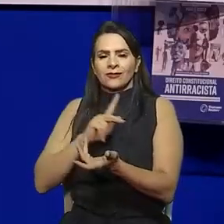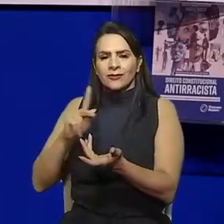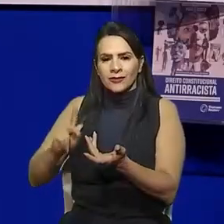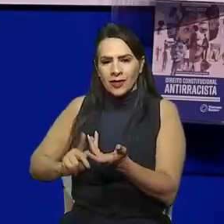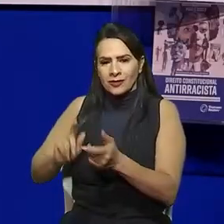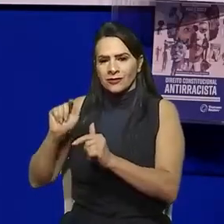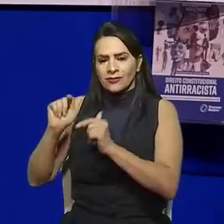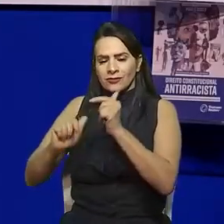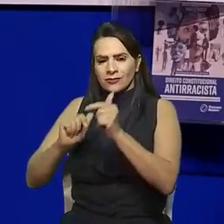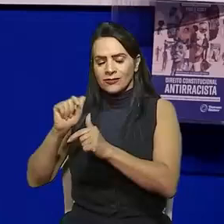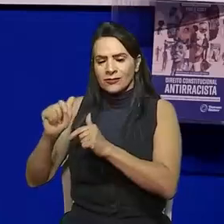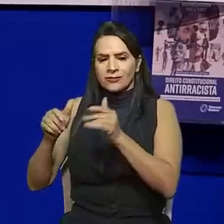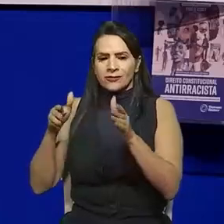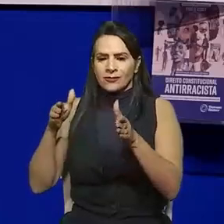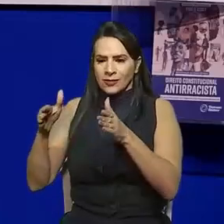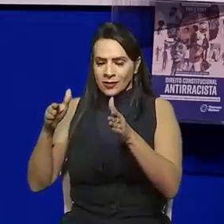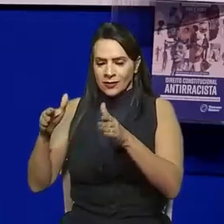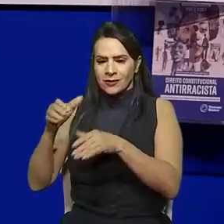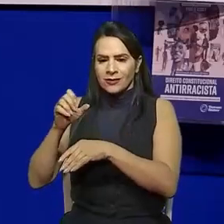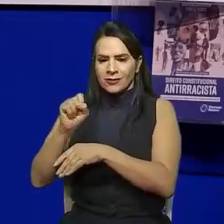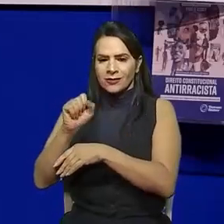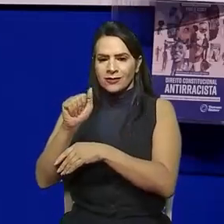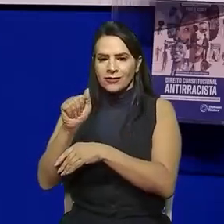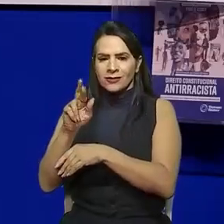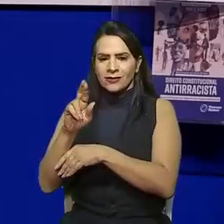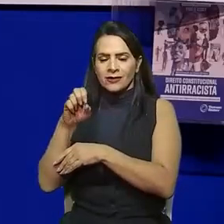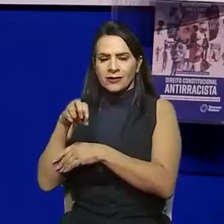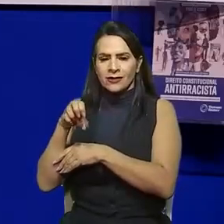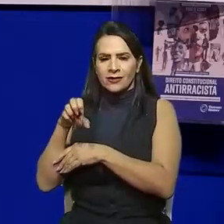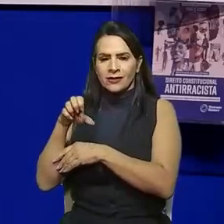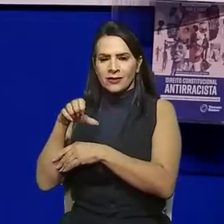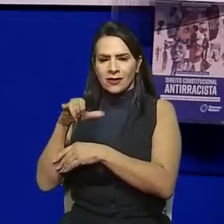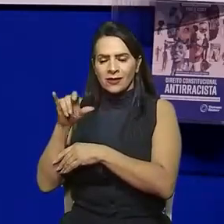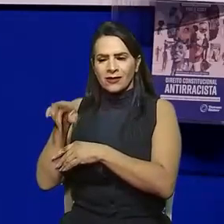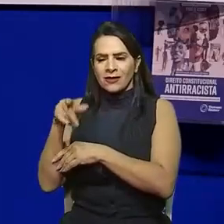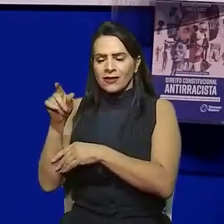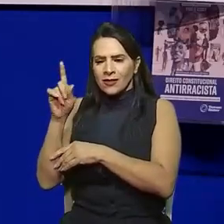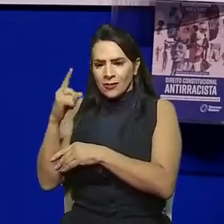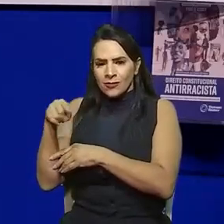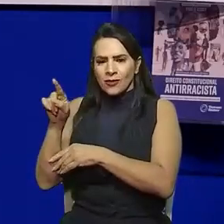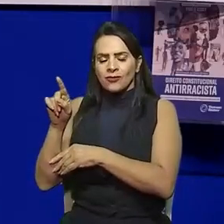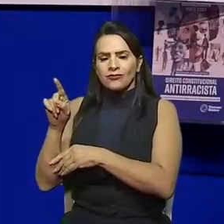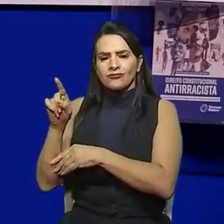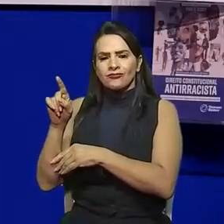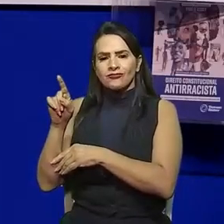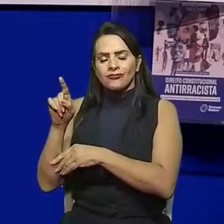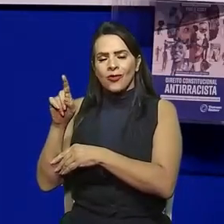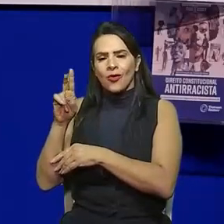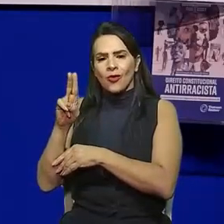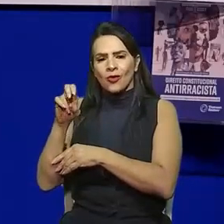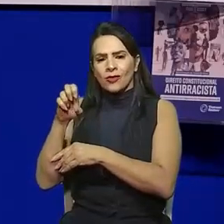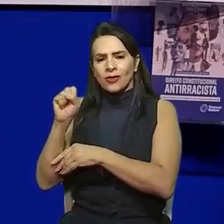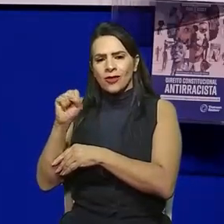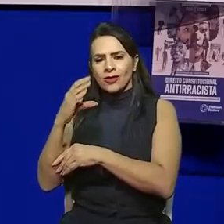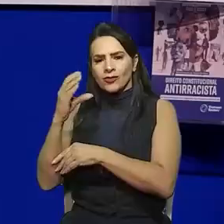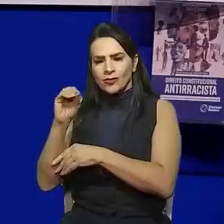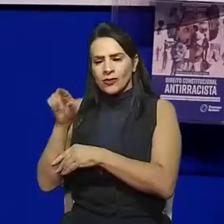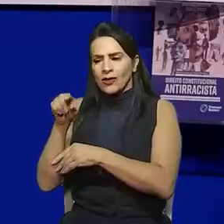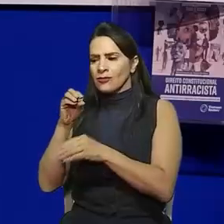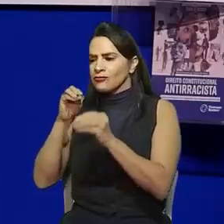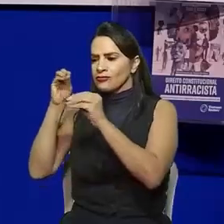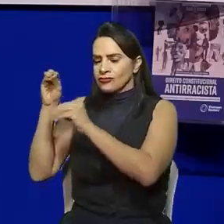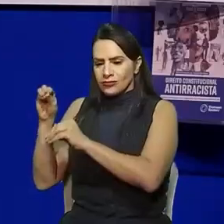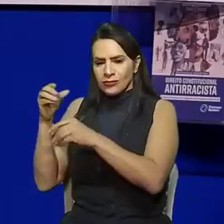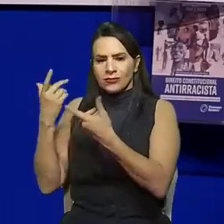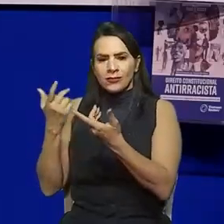trabalhei até o final e depois fui trabalhar na Unesco. Todo esse período, no final desse período, eu